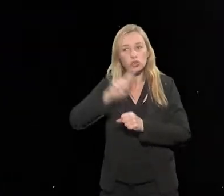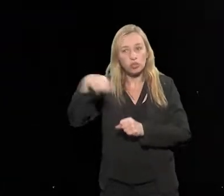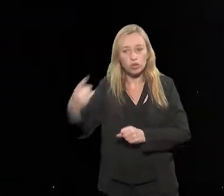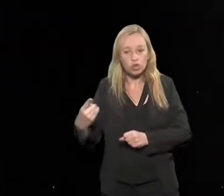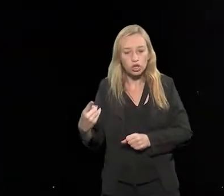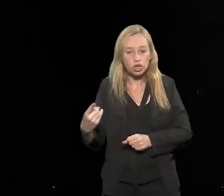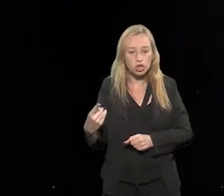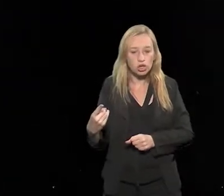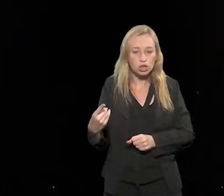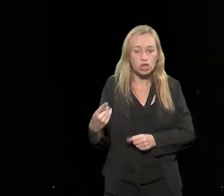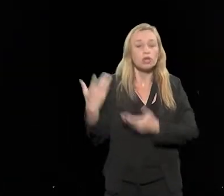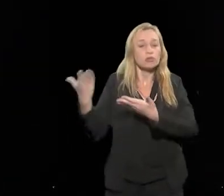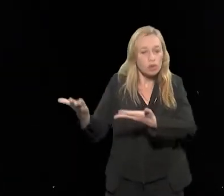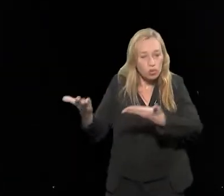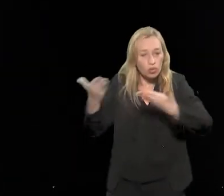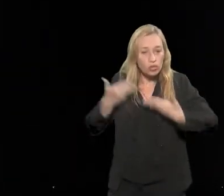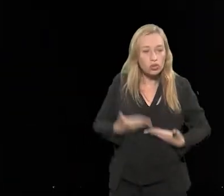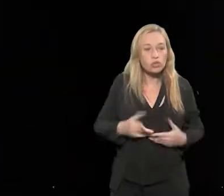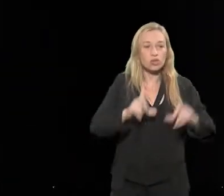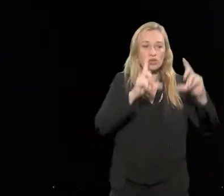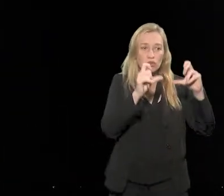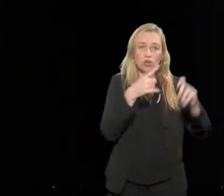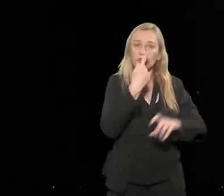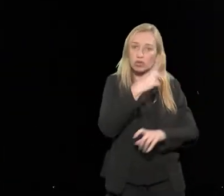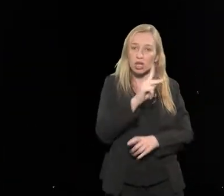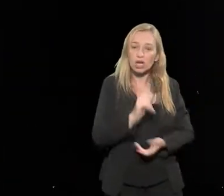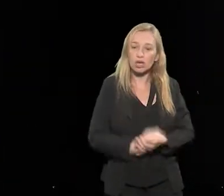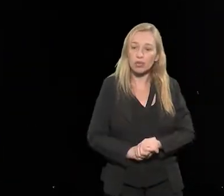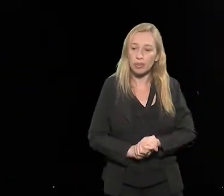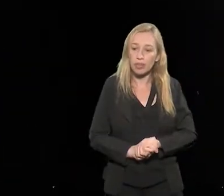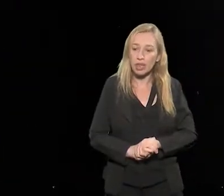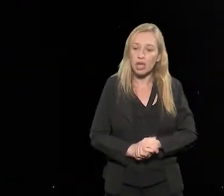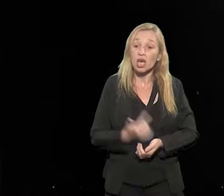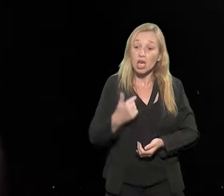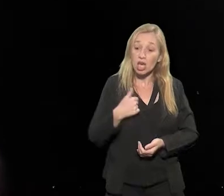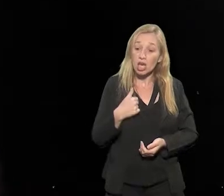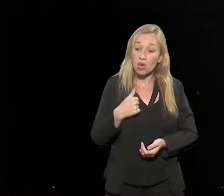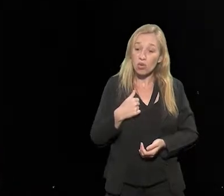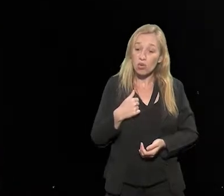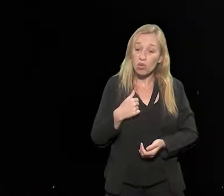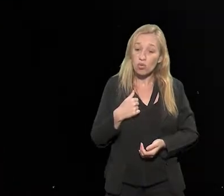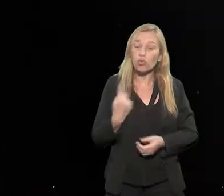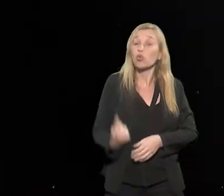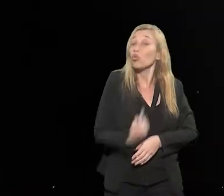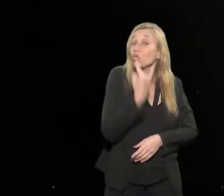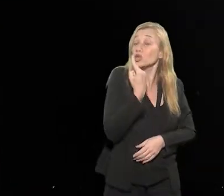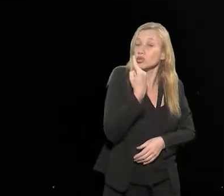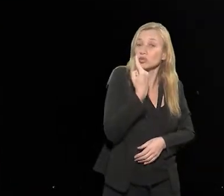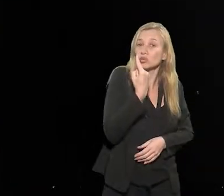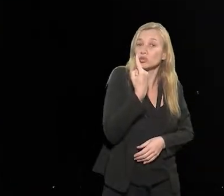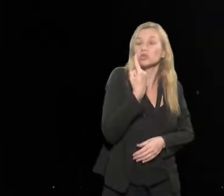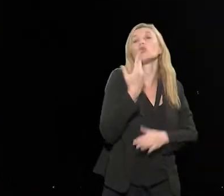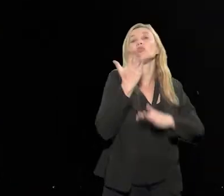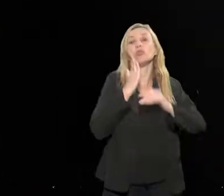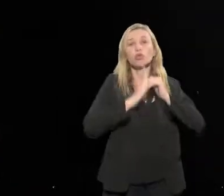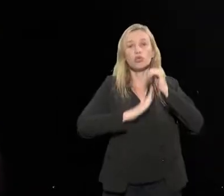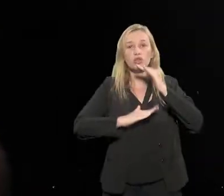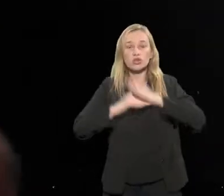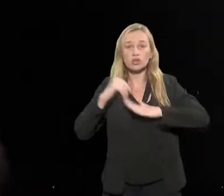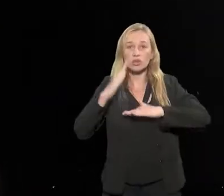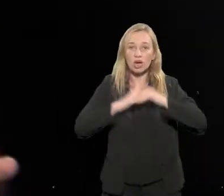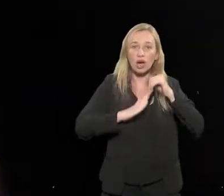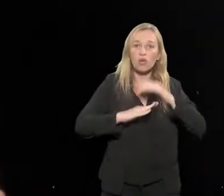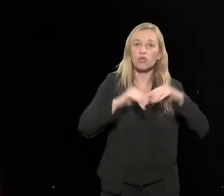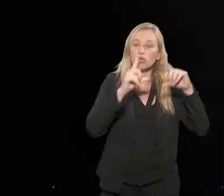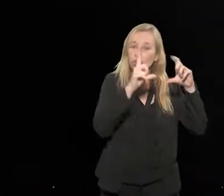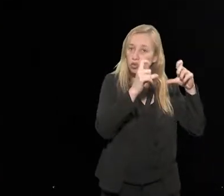depois, que ele me convidou para ser fotógrafo dele, porque eu fui o único profissional